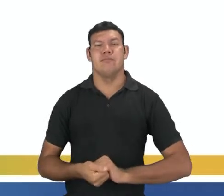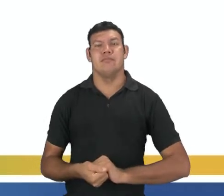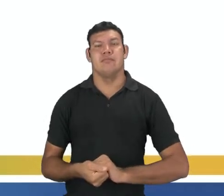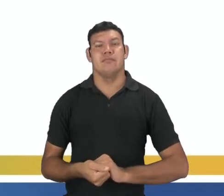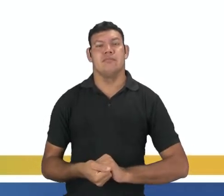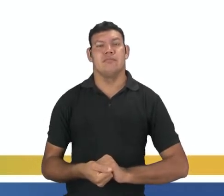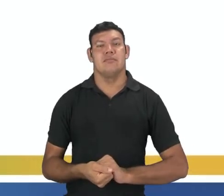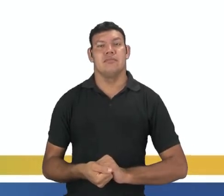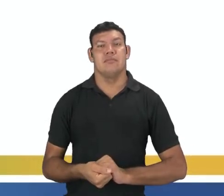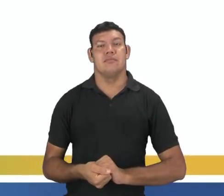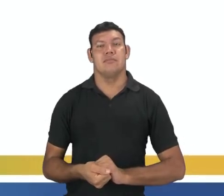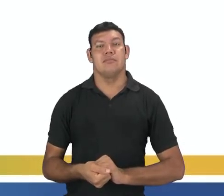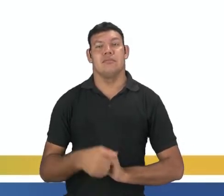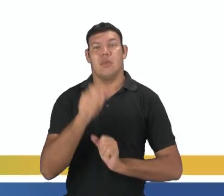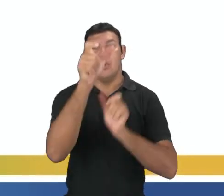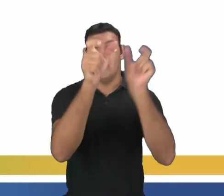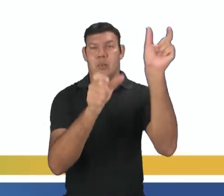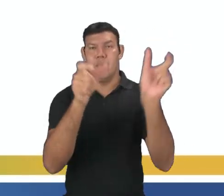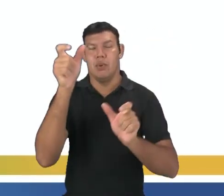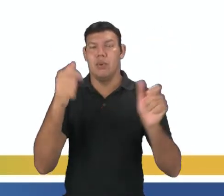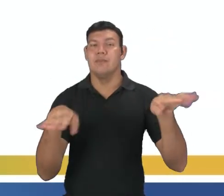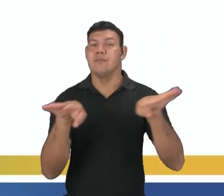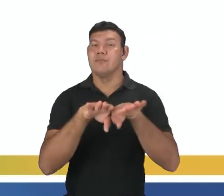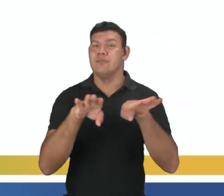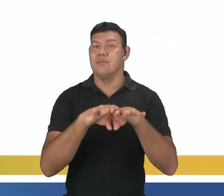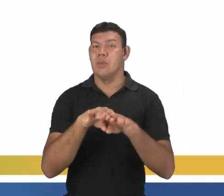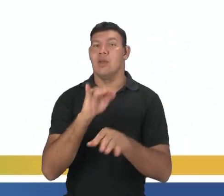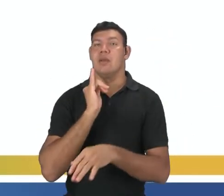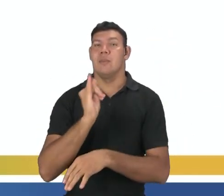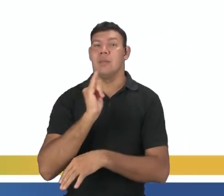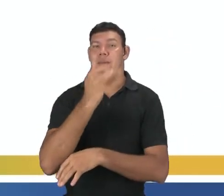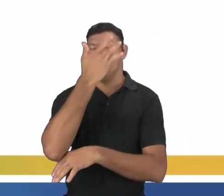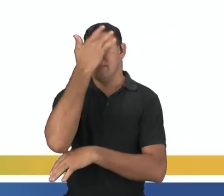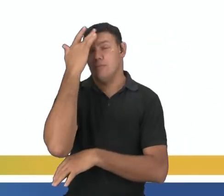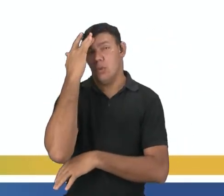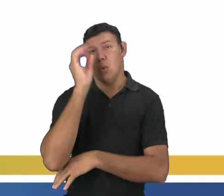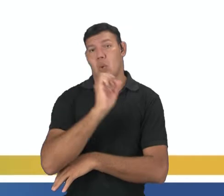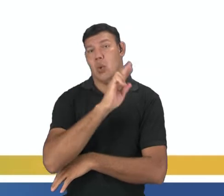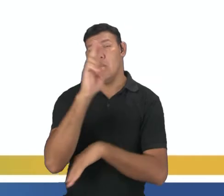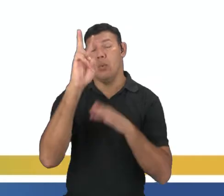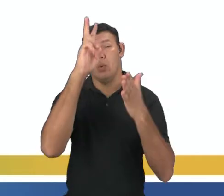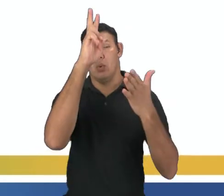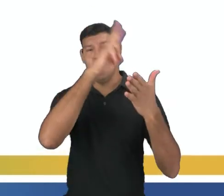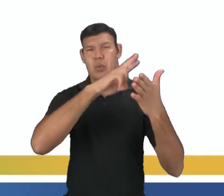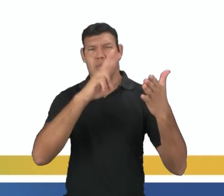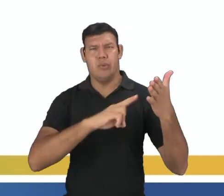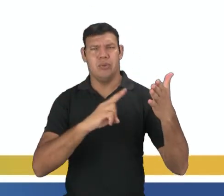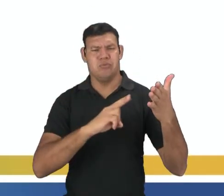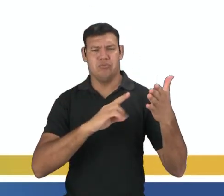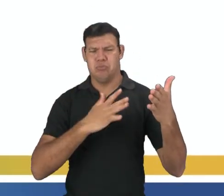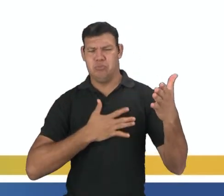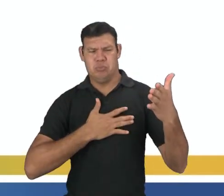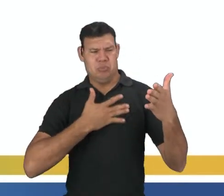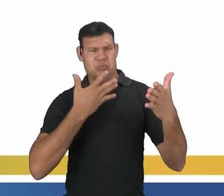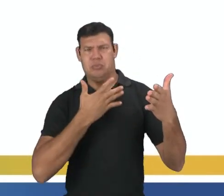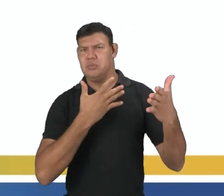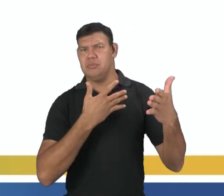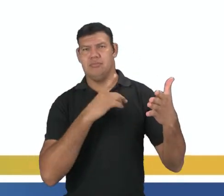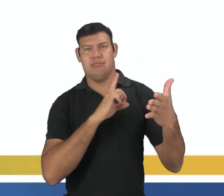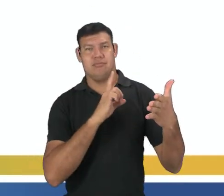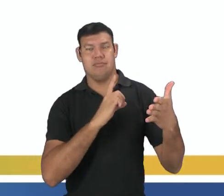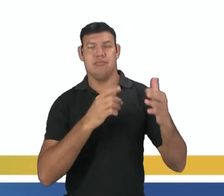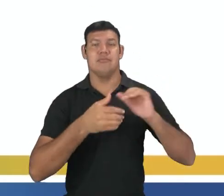narrativa. Tanto personagens quanto o narrador e mesmo o leitor não se impressionam com o que